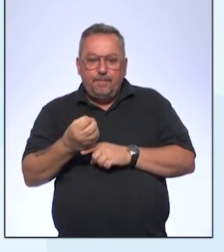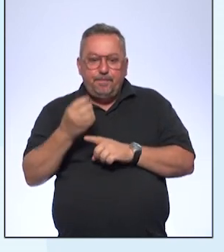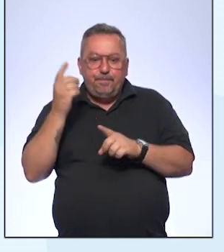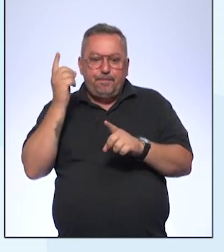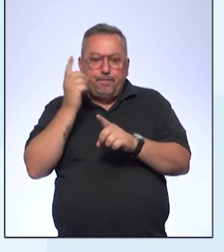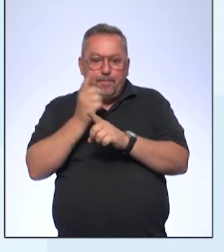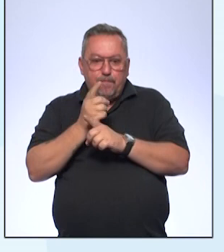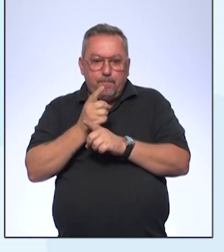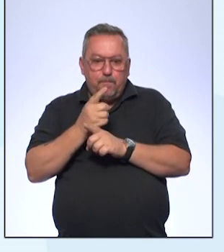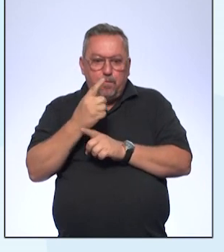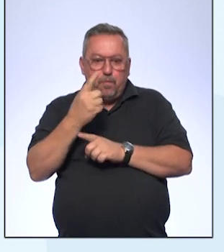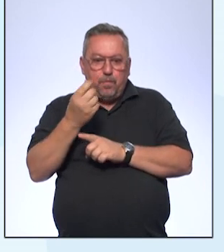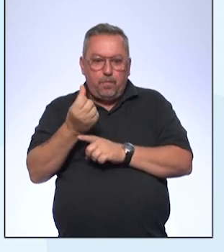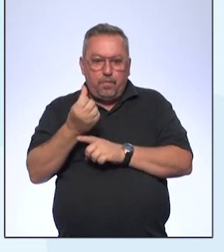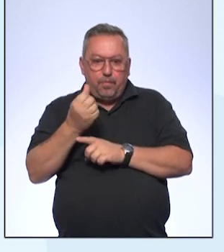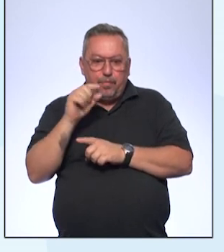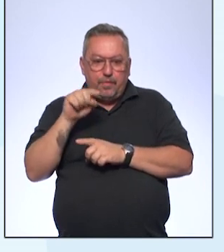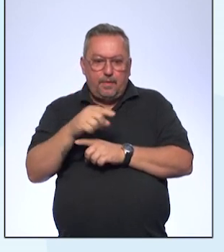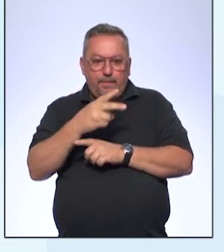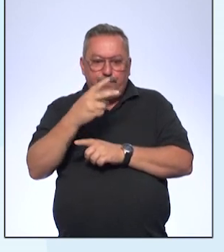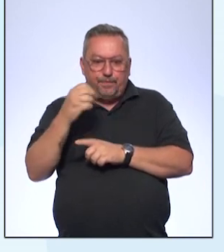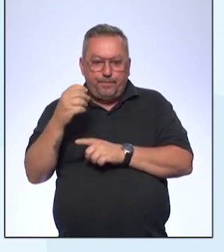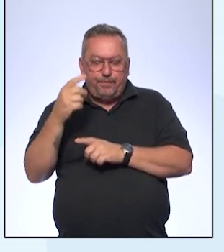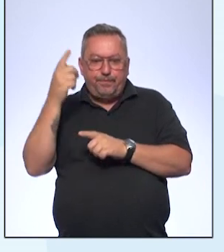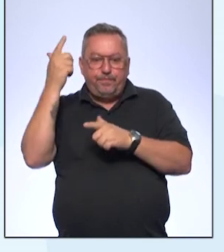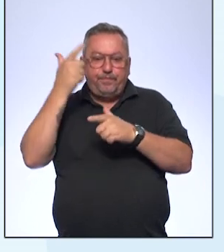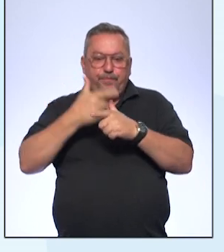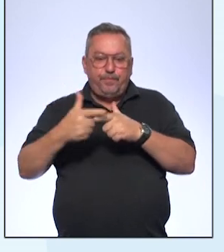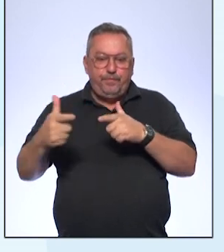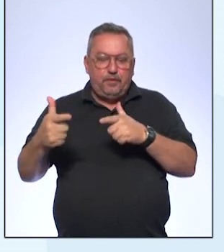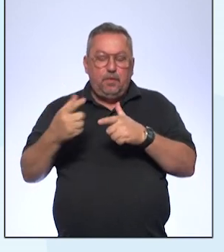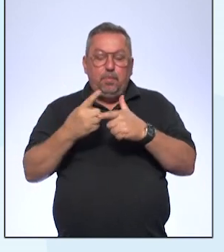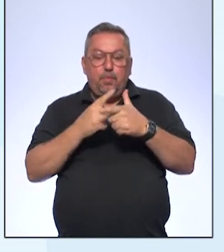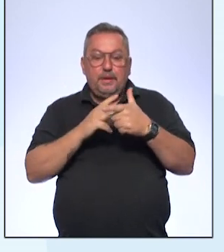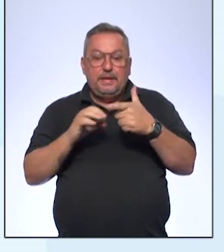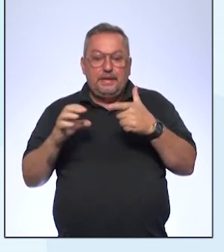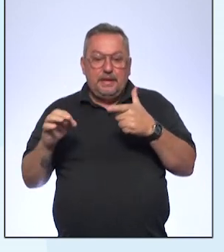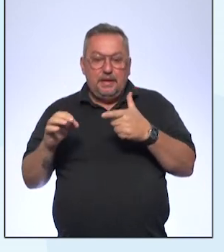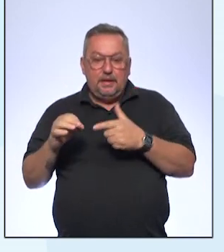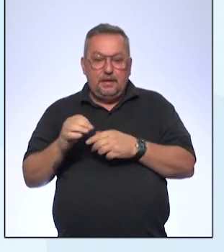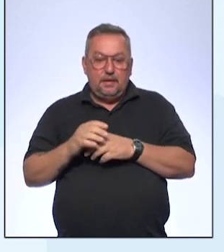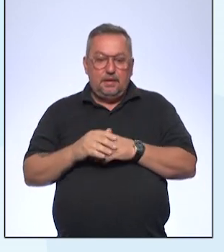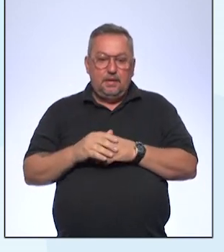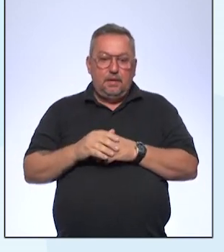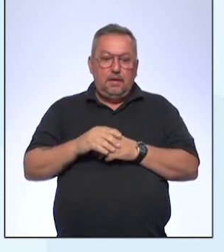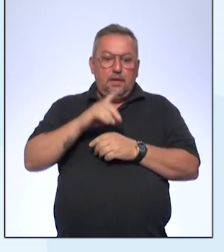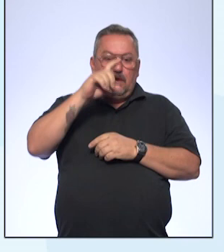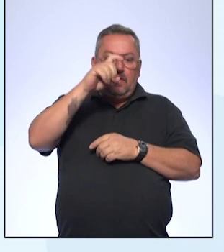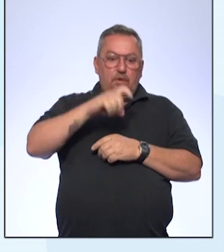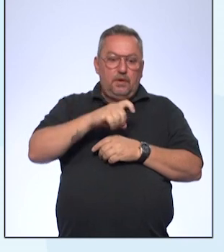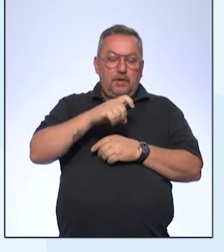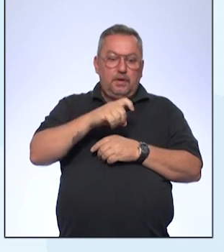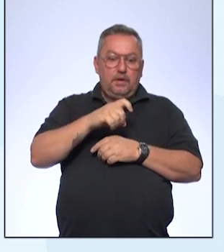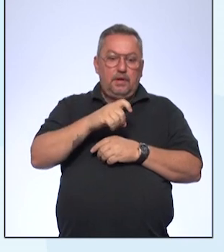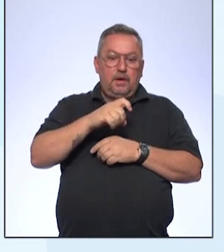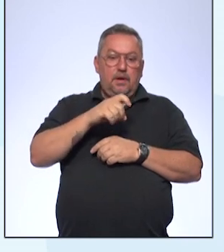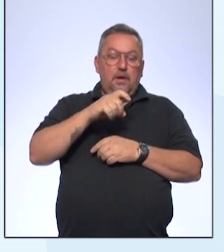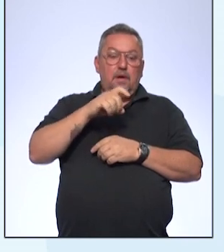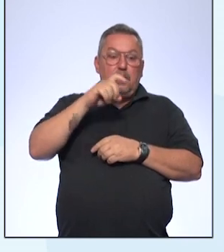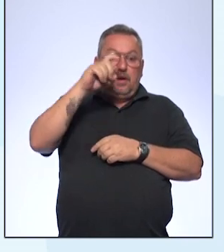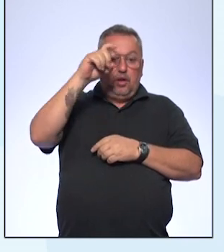Encontrei 16.200 e dividi os dois lados por 100. Então, o ângulo que eu quero, que eu sei ali, ó,